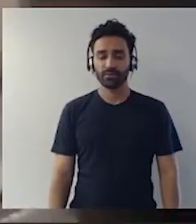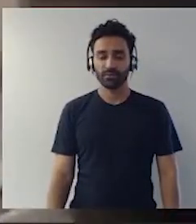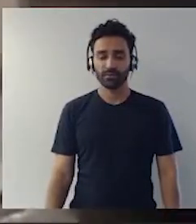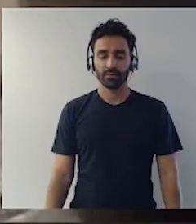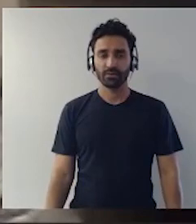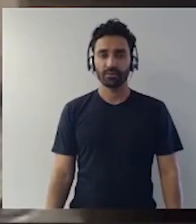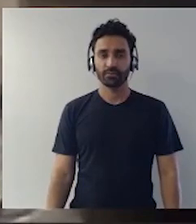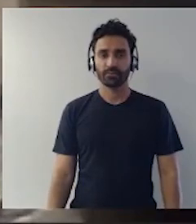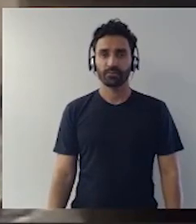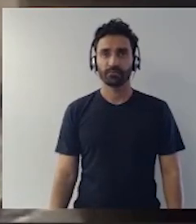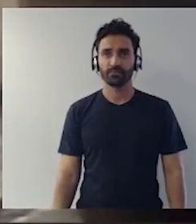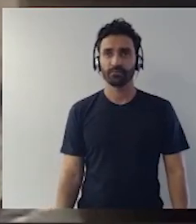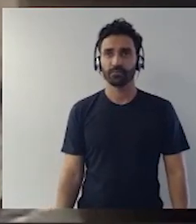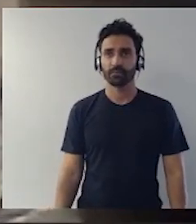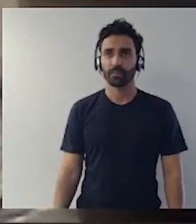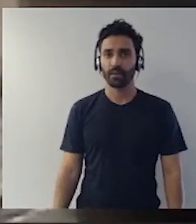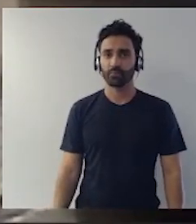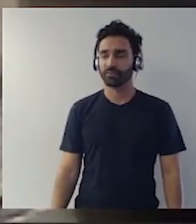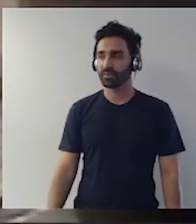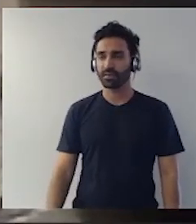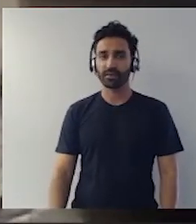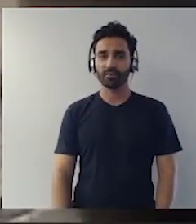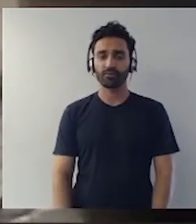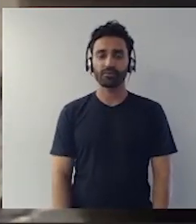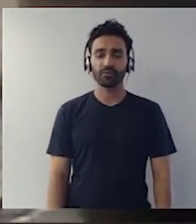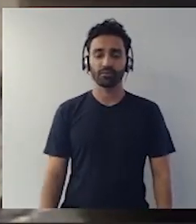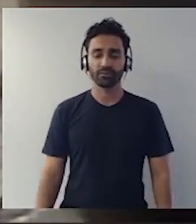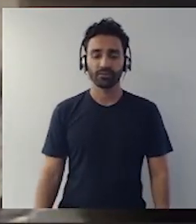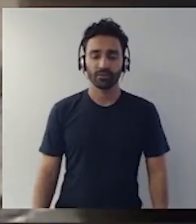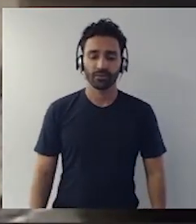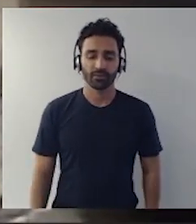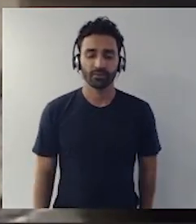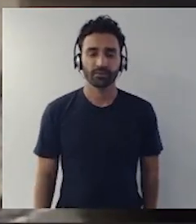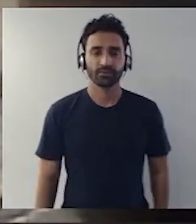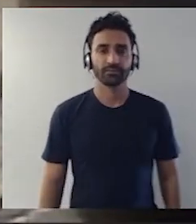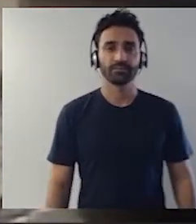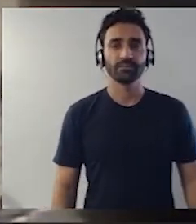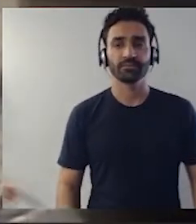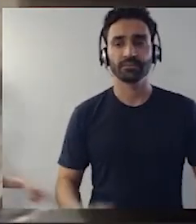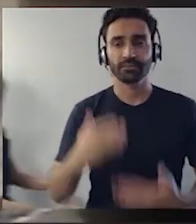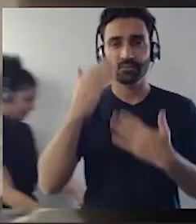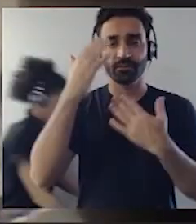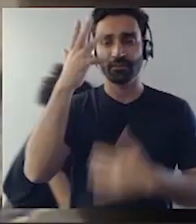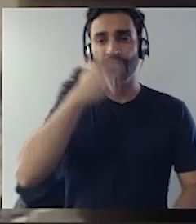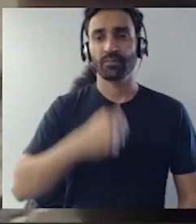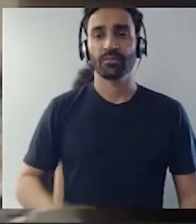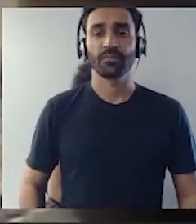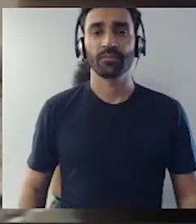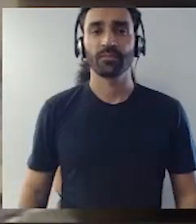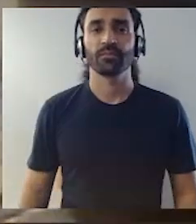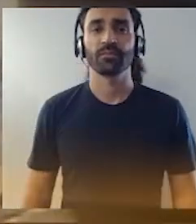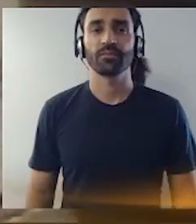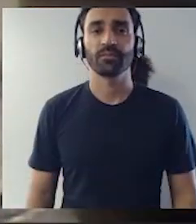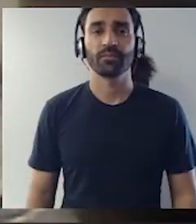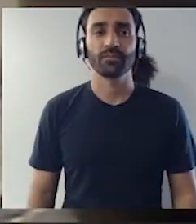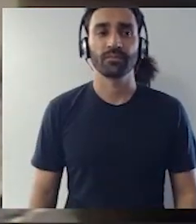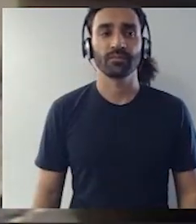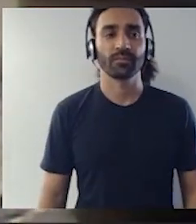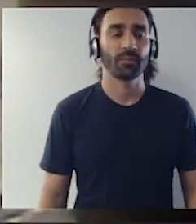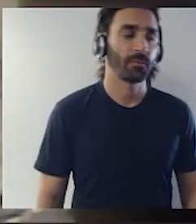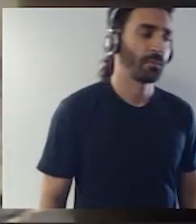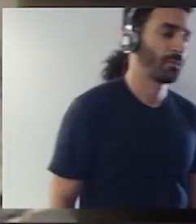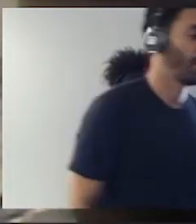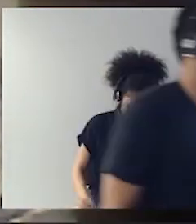Parabéns pela brilhante palestra, professor Sérgio, né? Extremamente enriquecedora, né? E que nos faz pensar